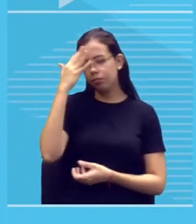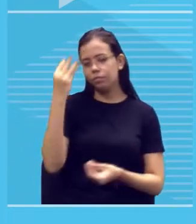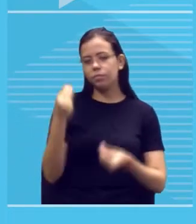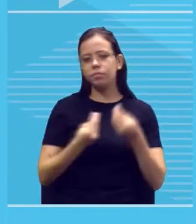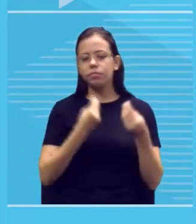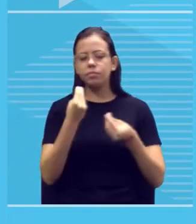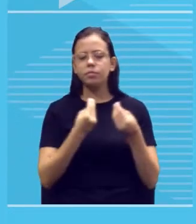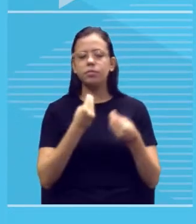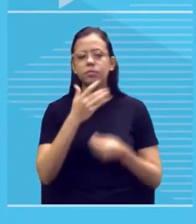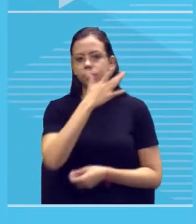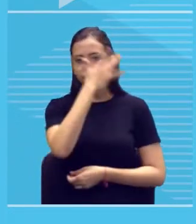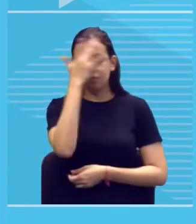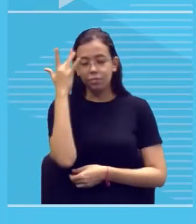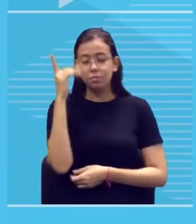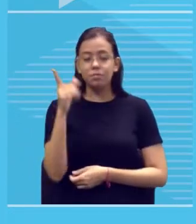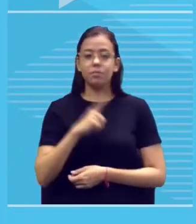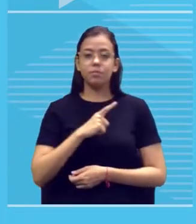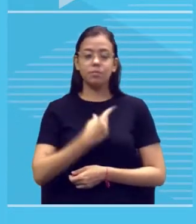presenciou